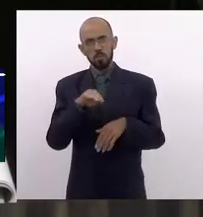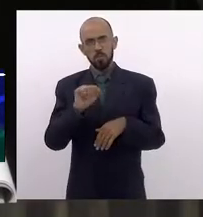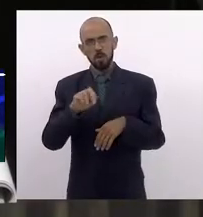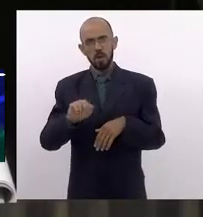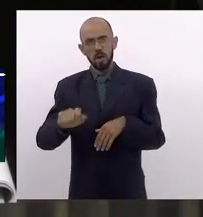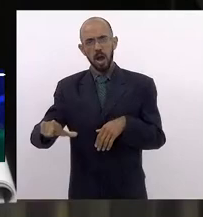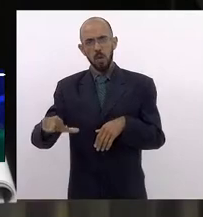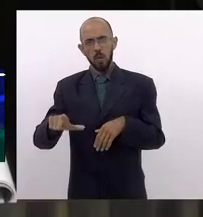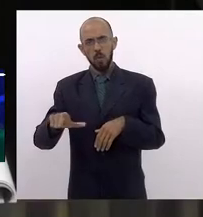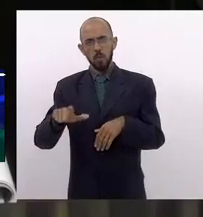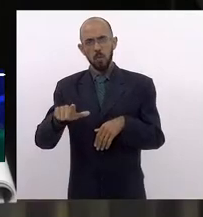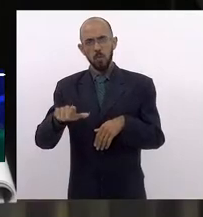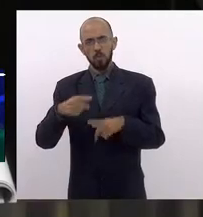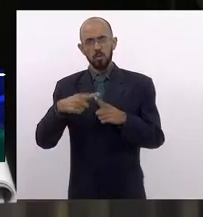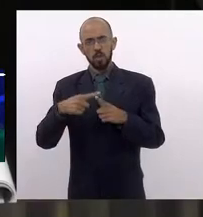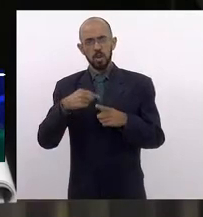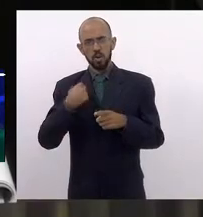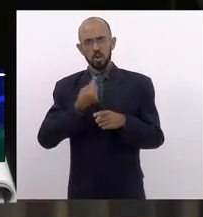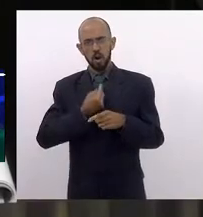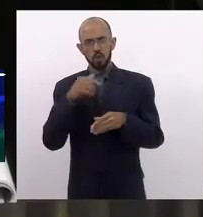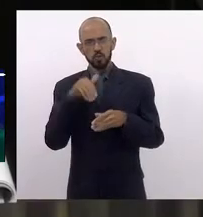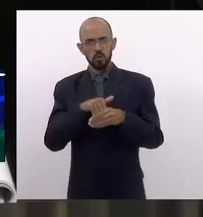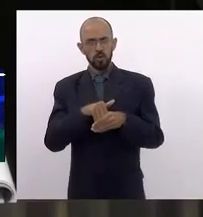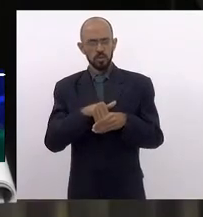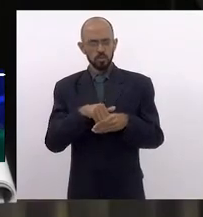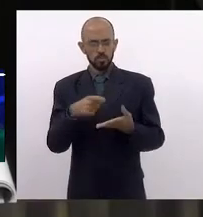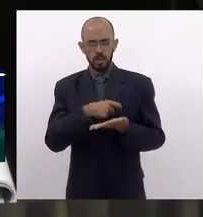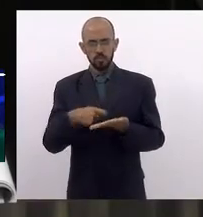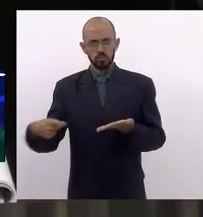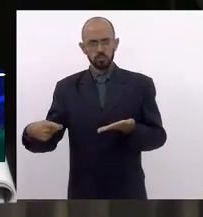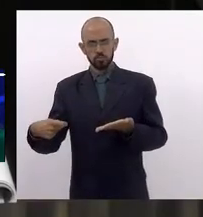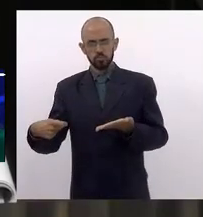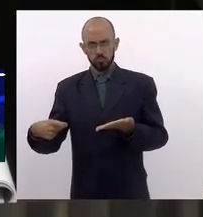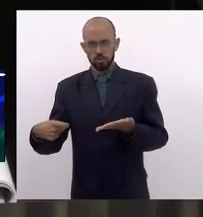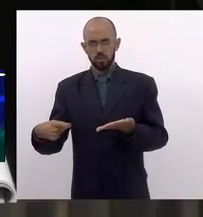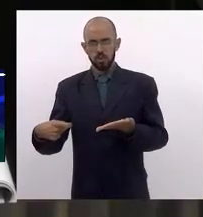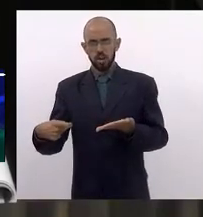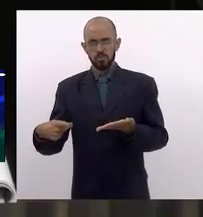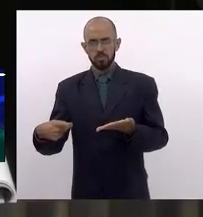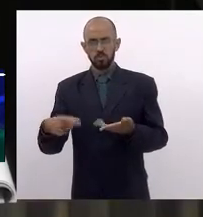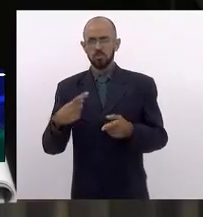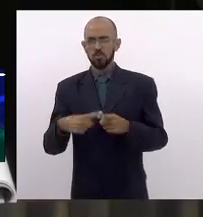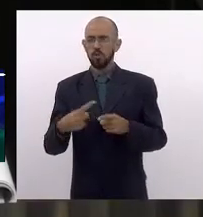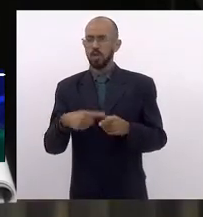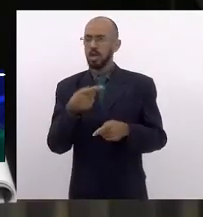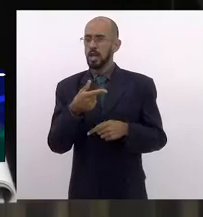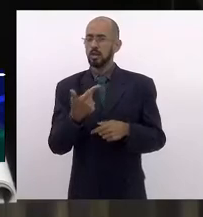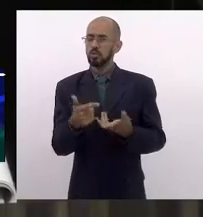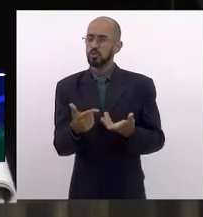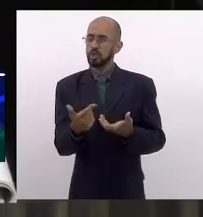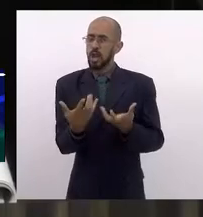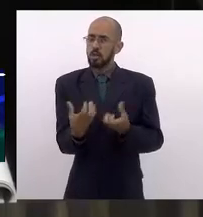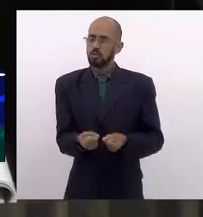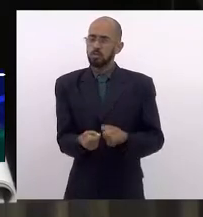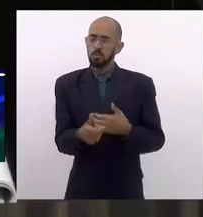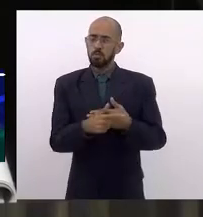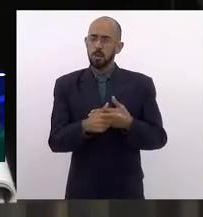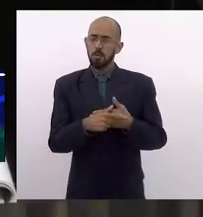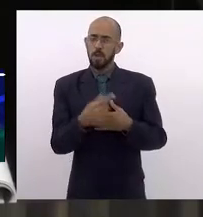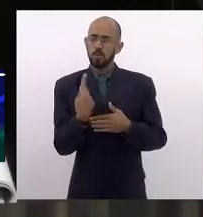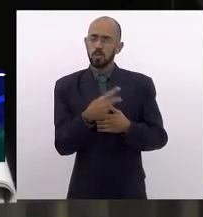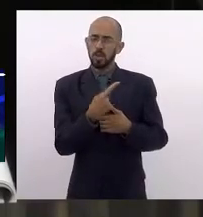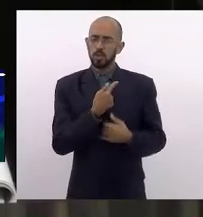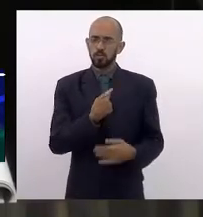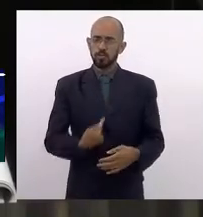porque nós voltamos aqui para retirada do Estado porque ele não estava Cumprindo com papel de Governador